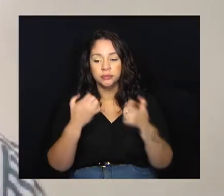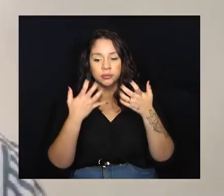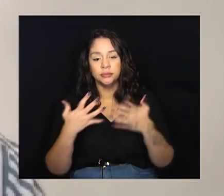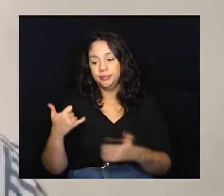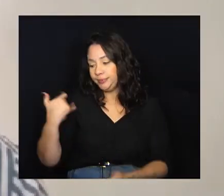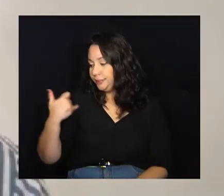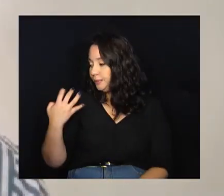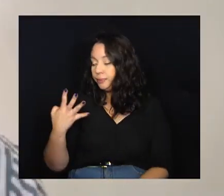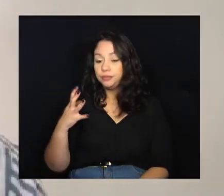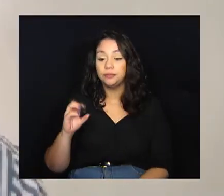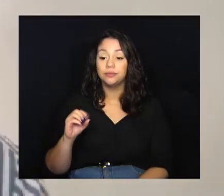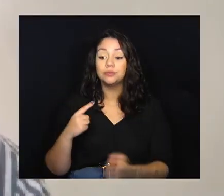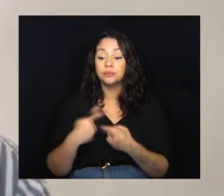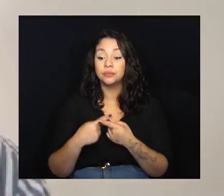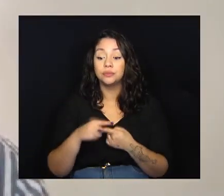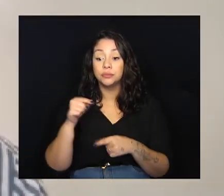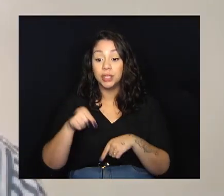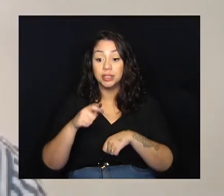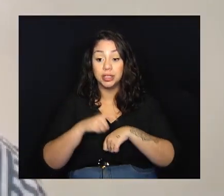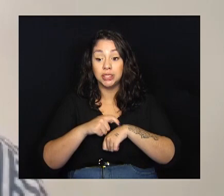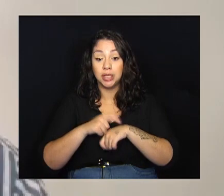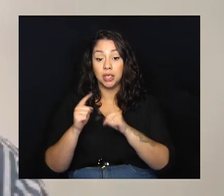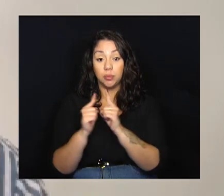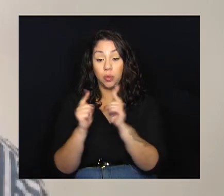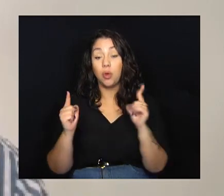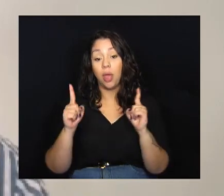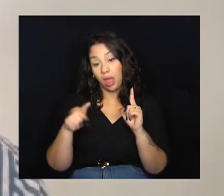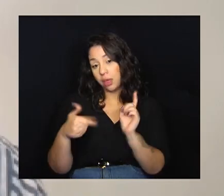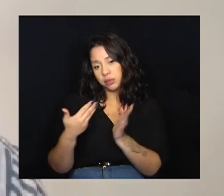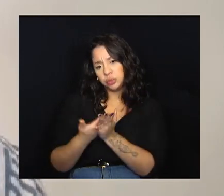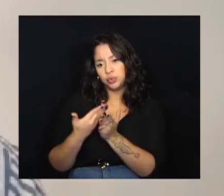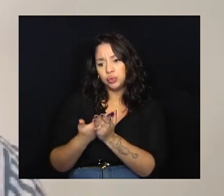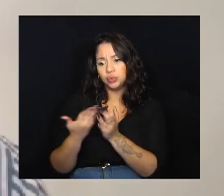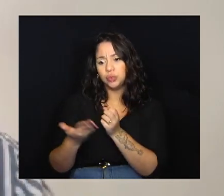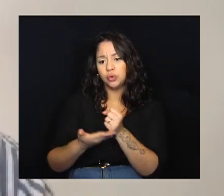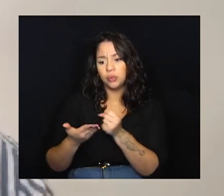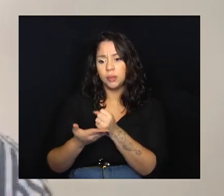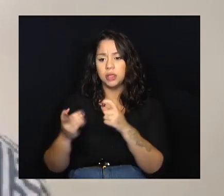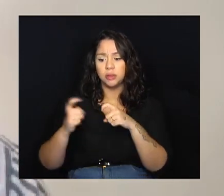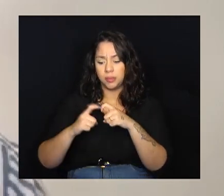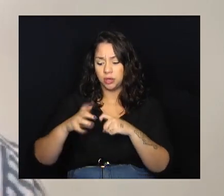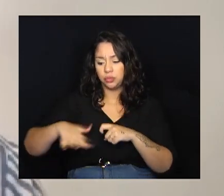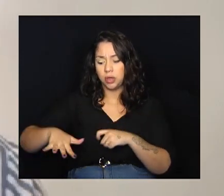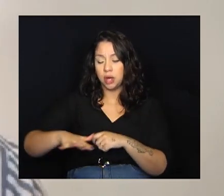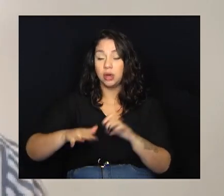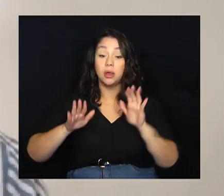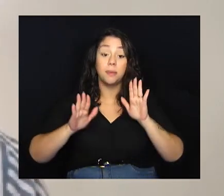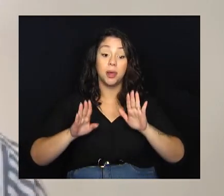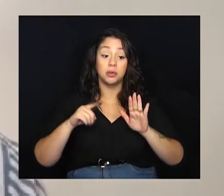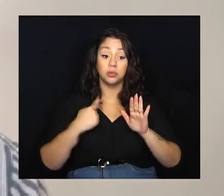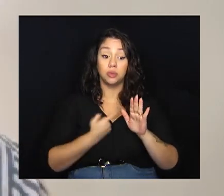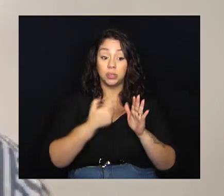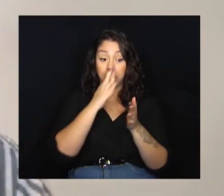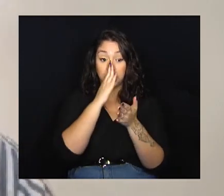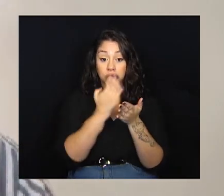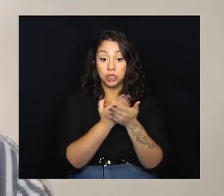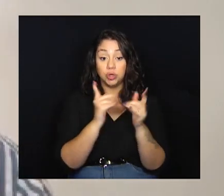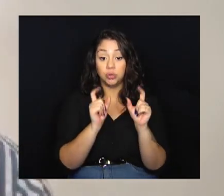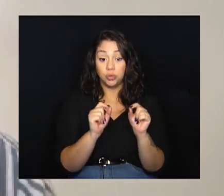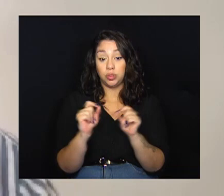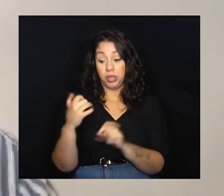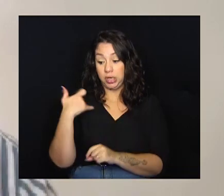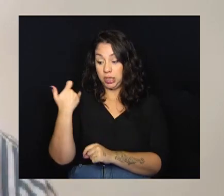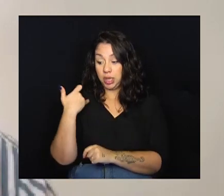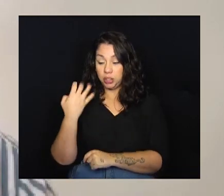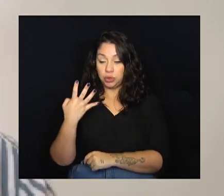porque que existe esse tempo na verdade esse tempo é determinado pelos estudos né médicos que são feitos na área mas o que a gente acredita é que a partir dos